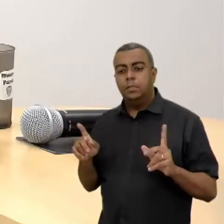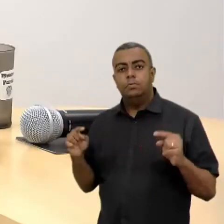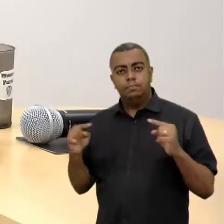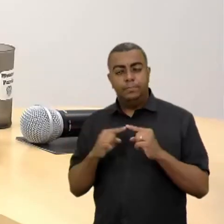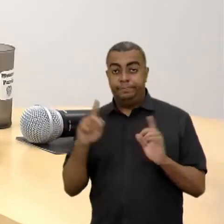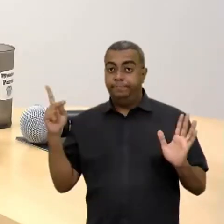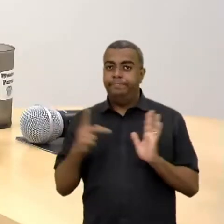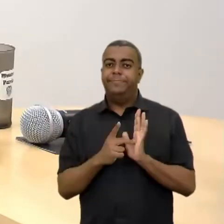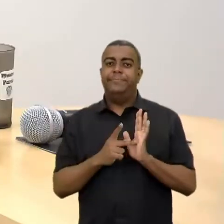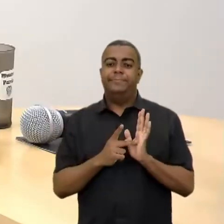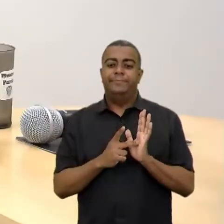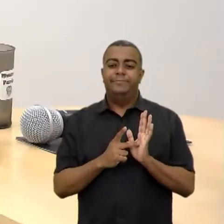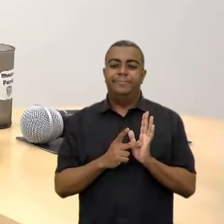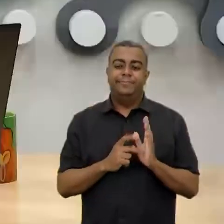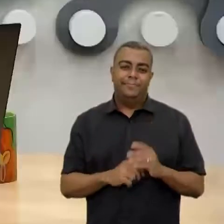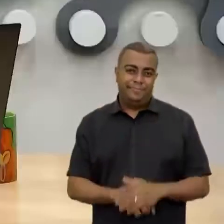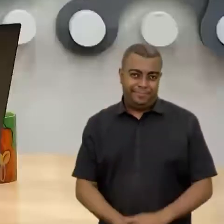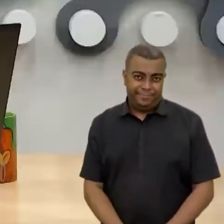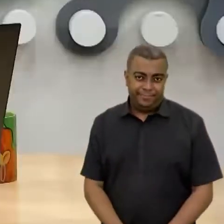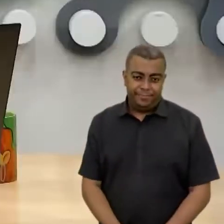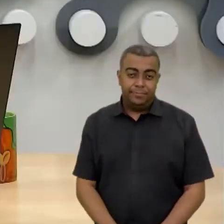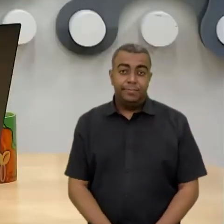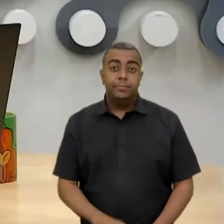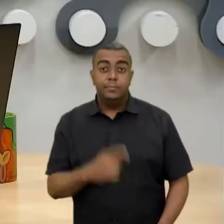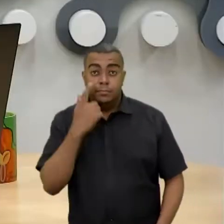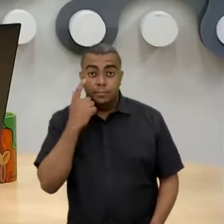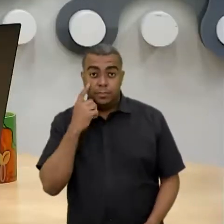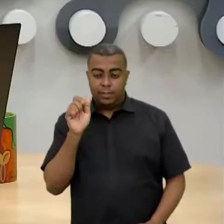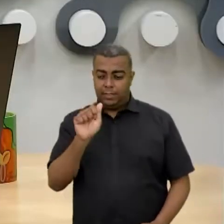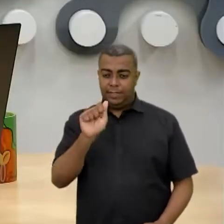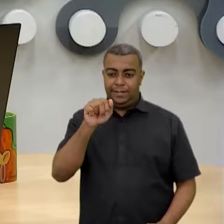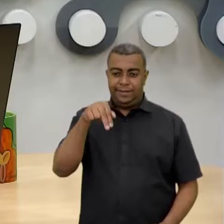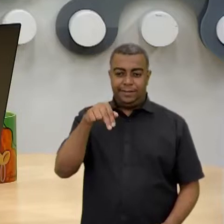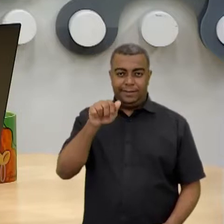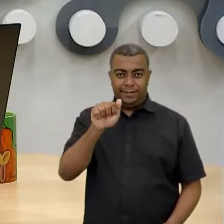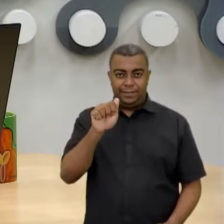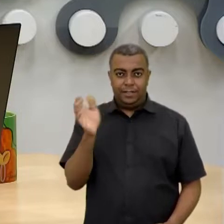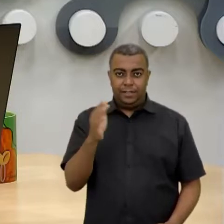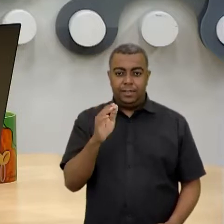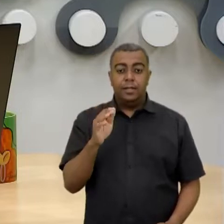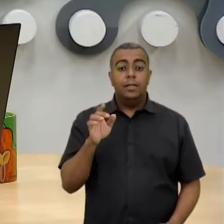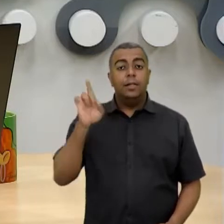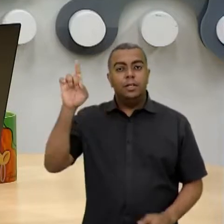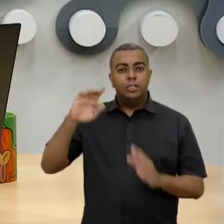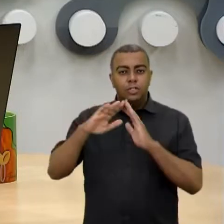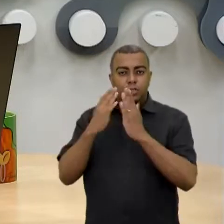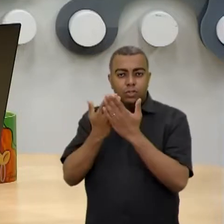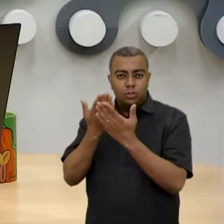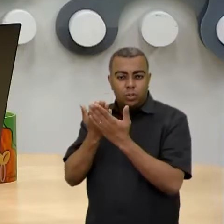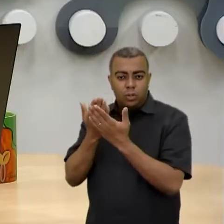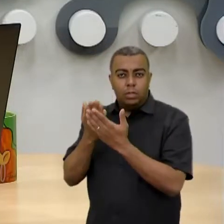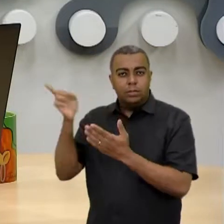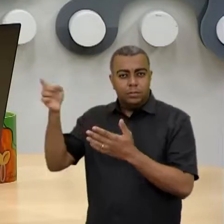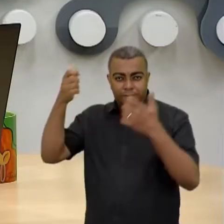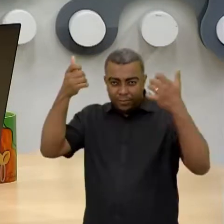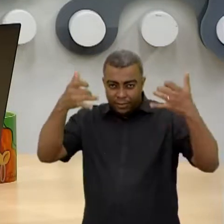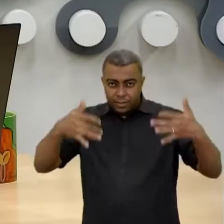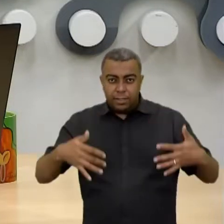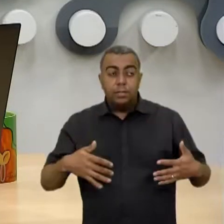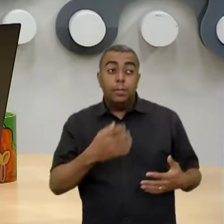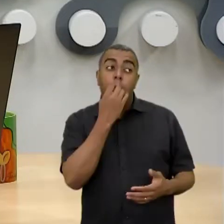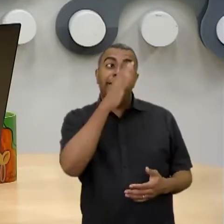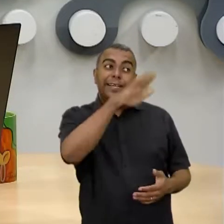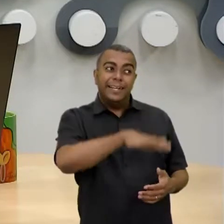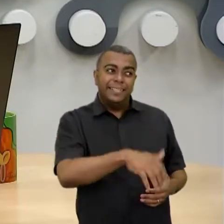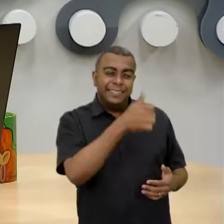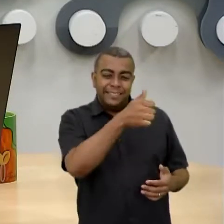próxima da verdade, né? Exato. Olha só, pro Mauro, a pro Ana Lúcia, da Escola Diná de Pederneiras, está dando uma boa tarde para nós.